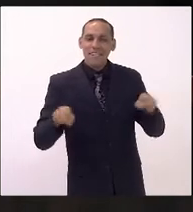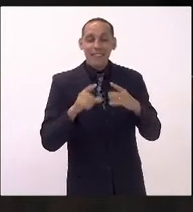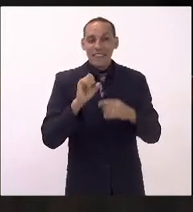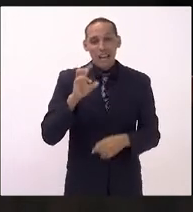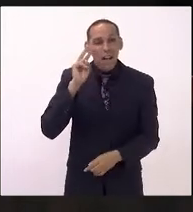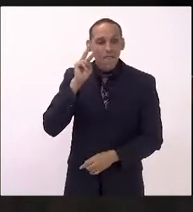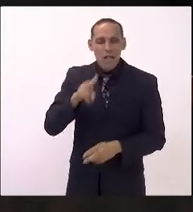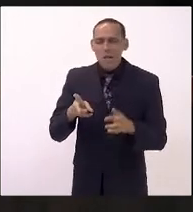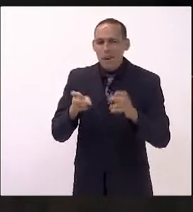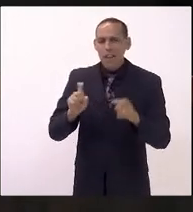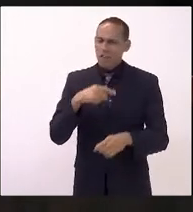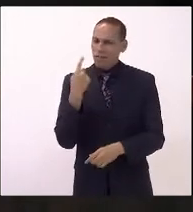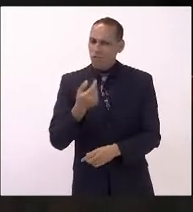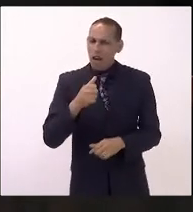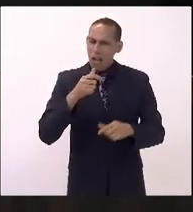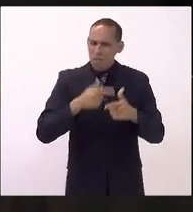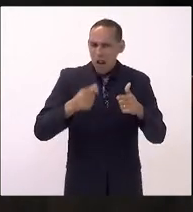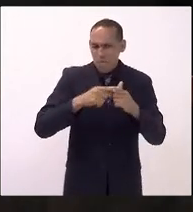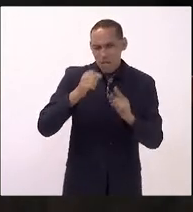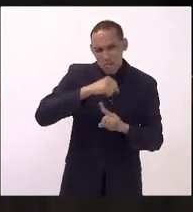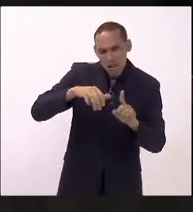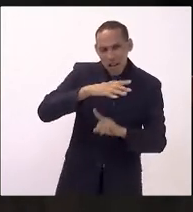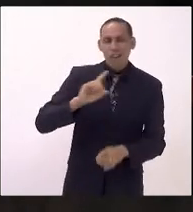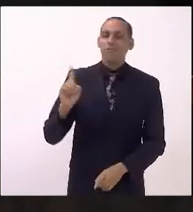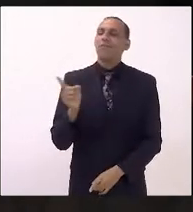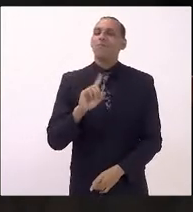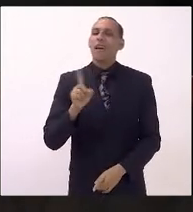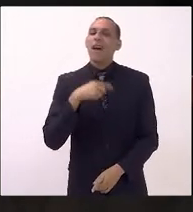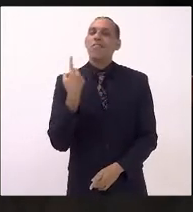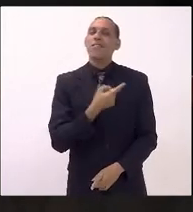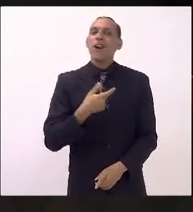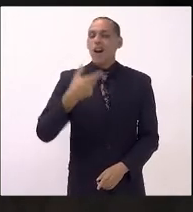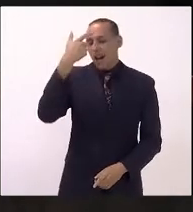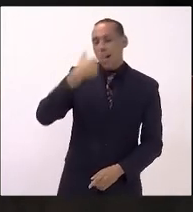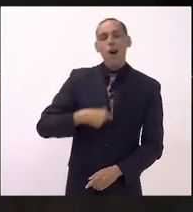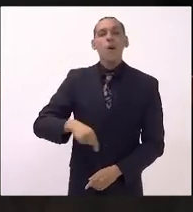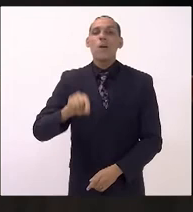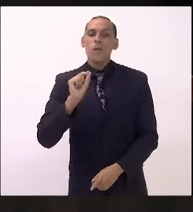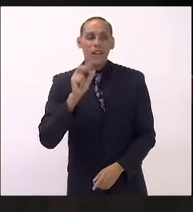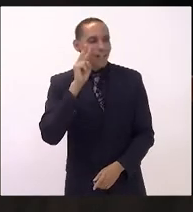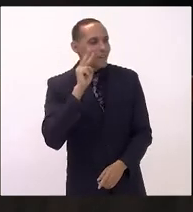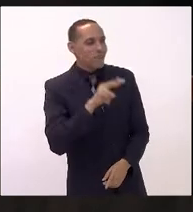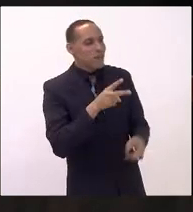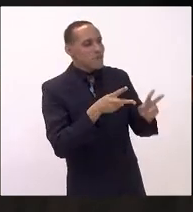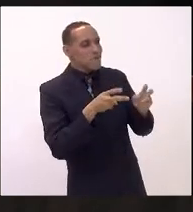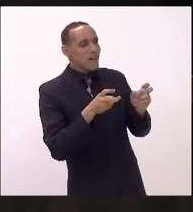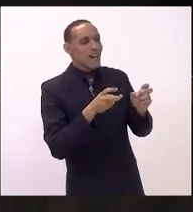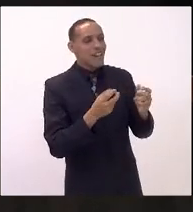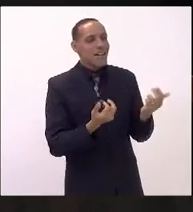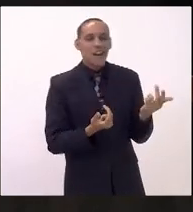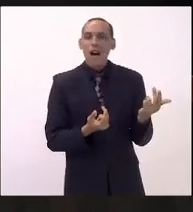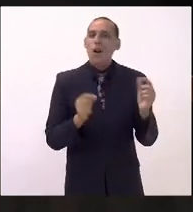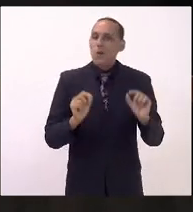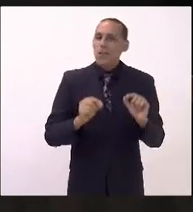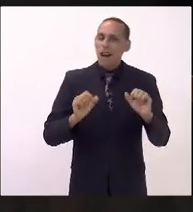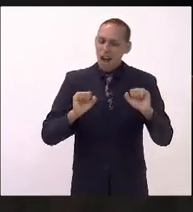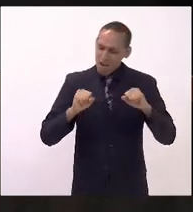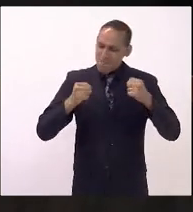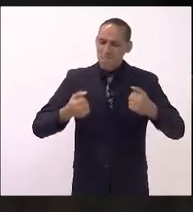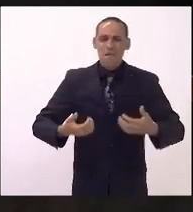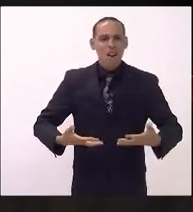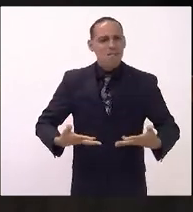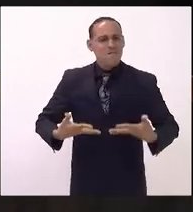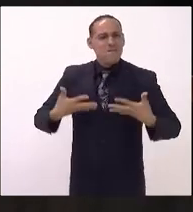não seremos um problema social. Seremos sim, olhando para você, de forma altiva, vamos